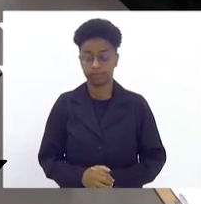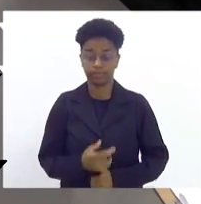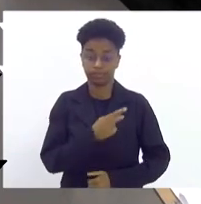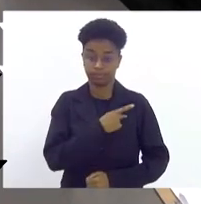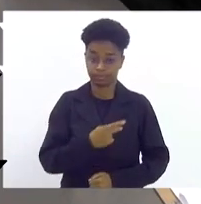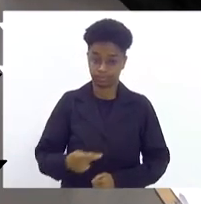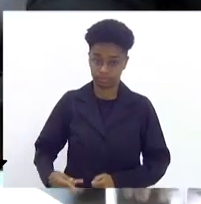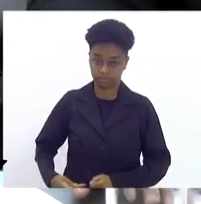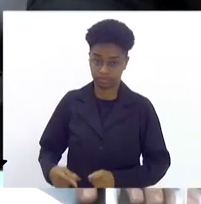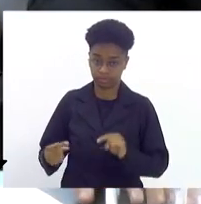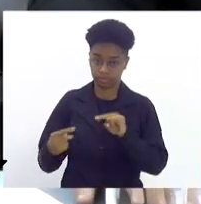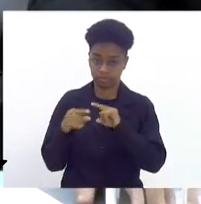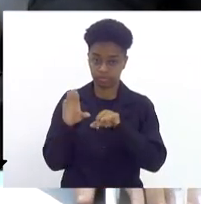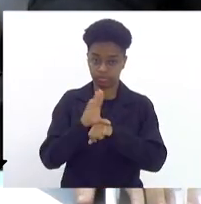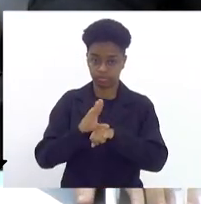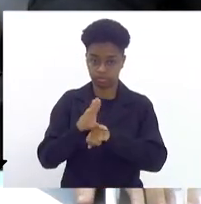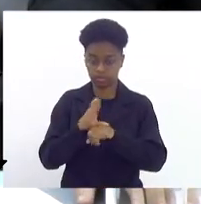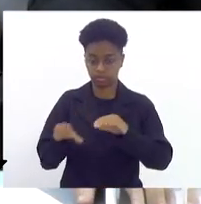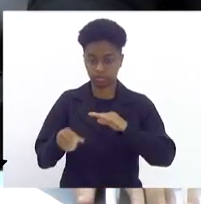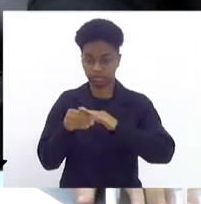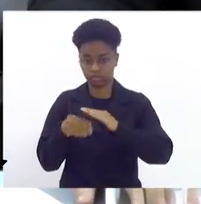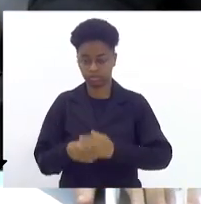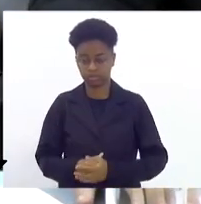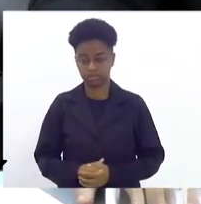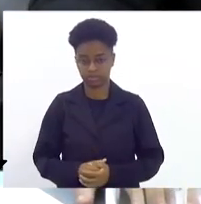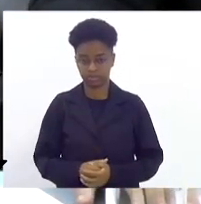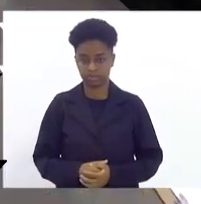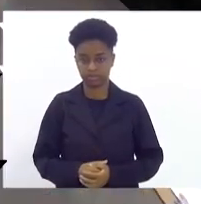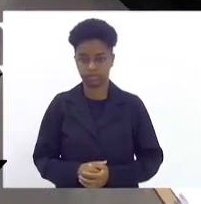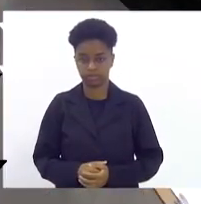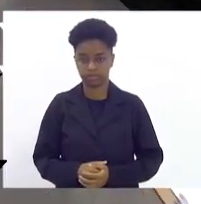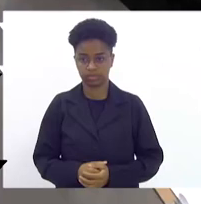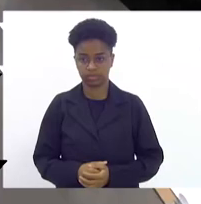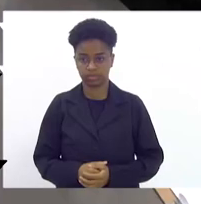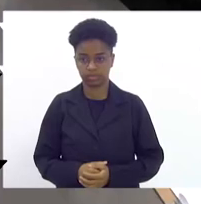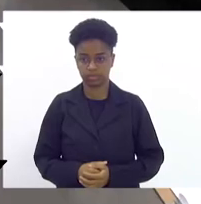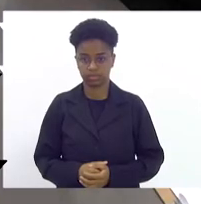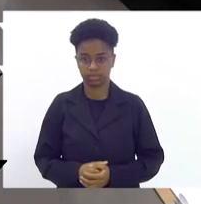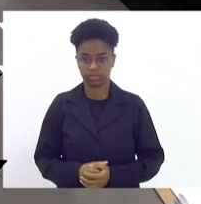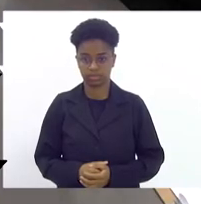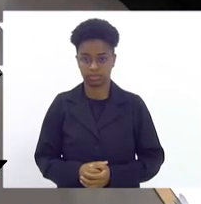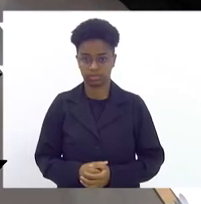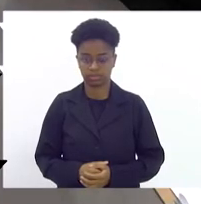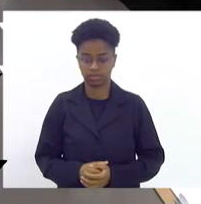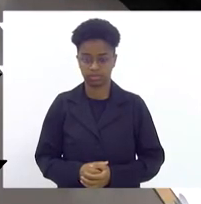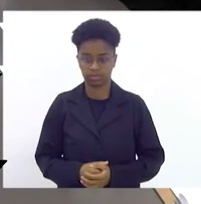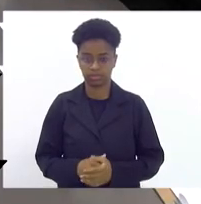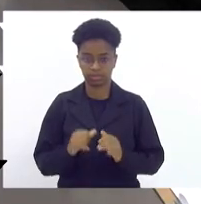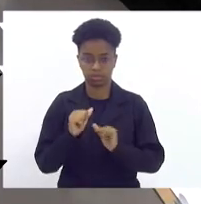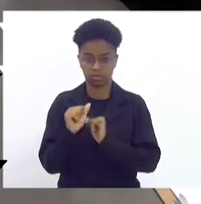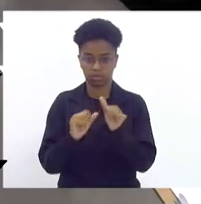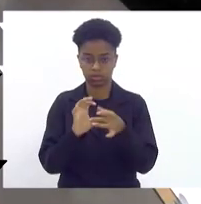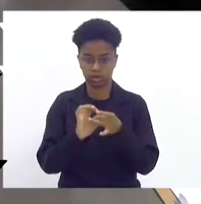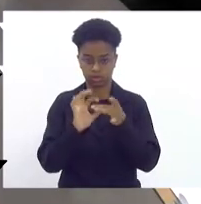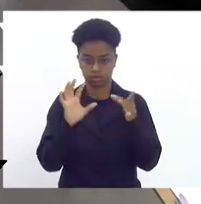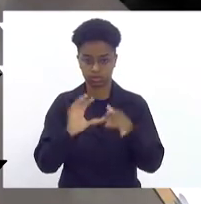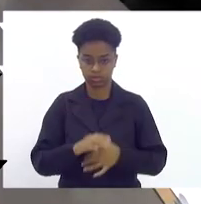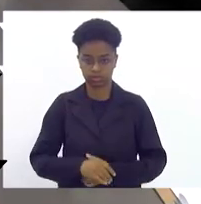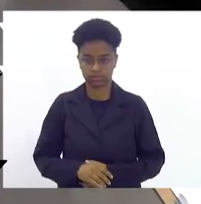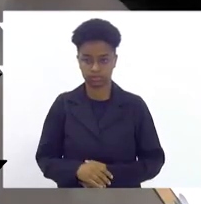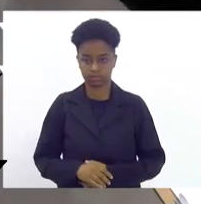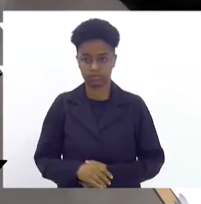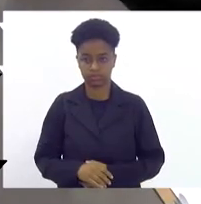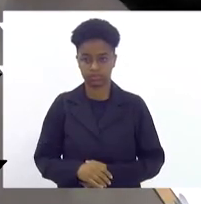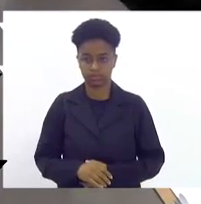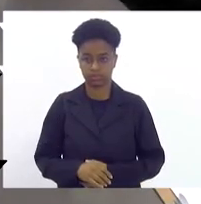presidente, pela constitucionalidade com emendas, tornando autorizativo. assessoria